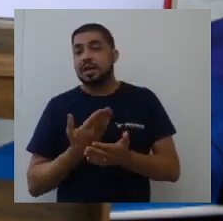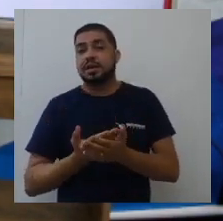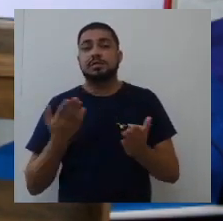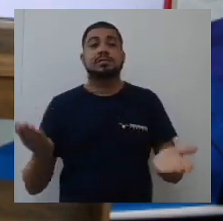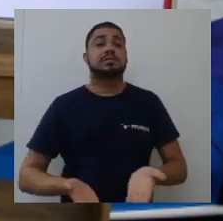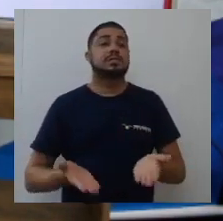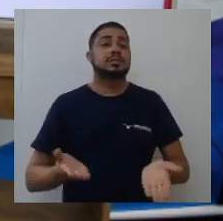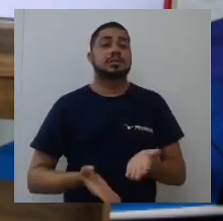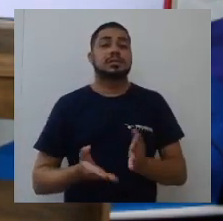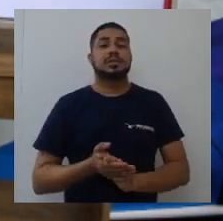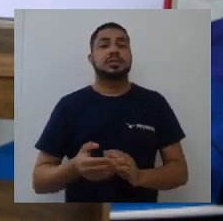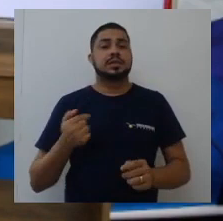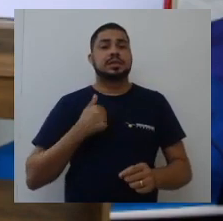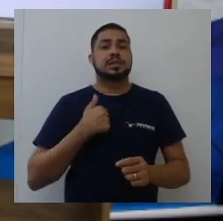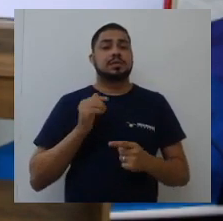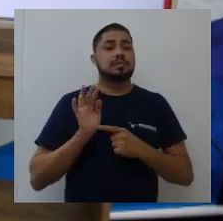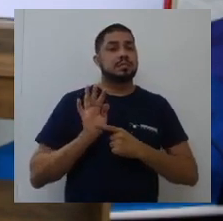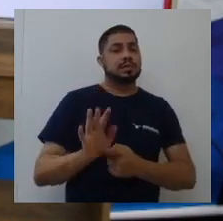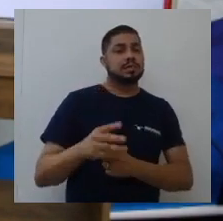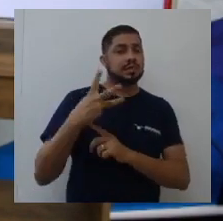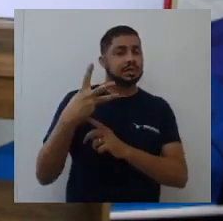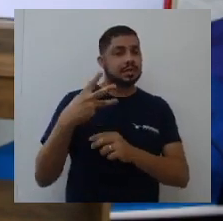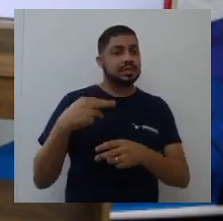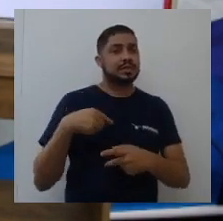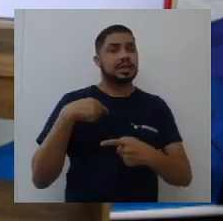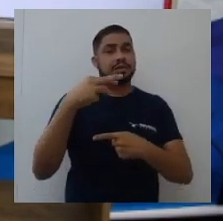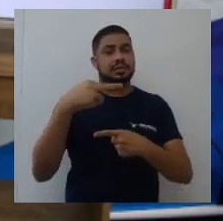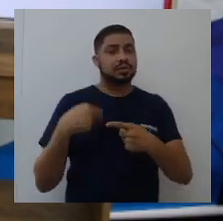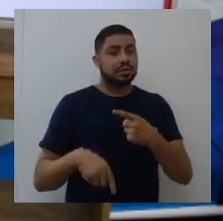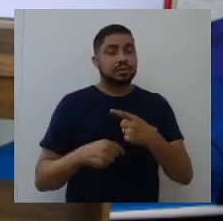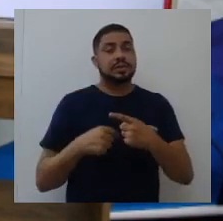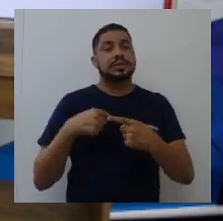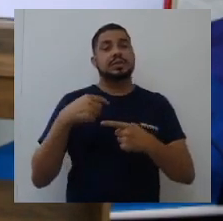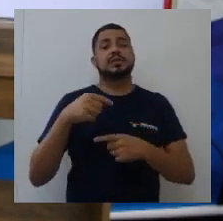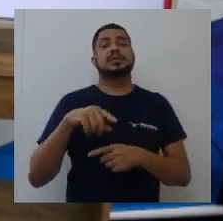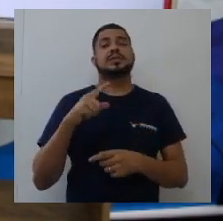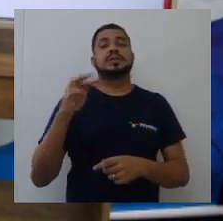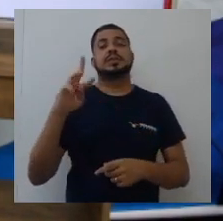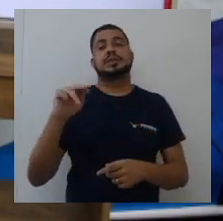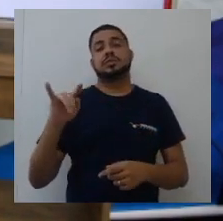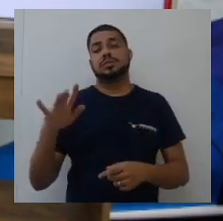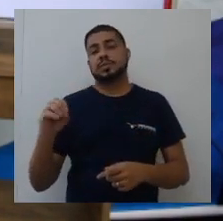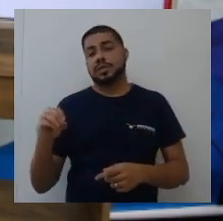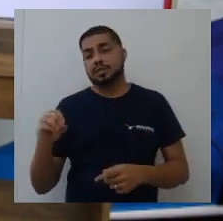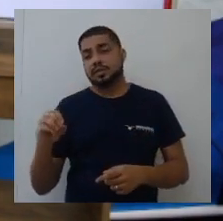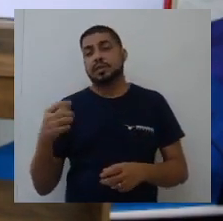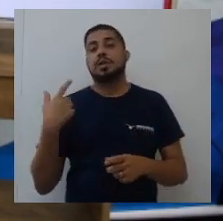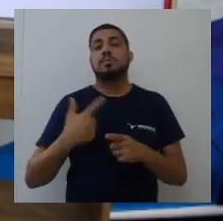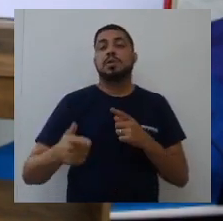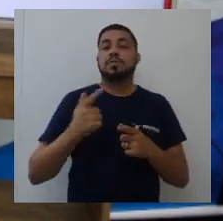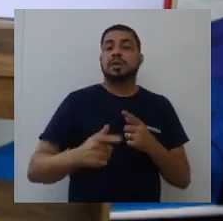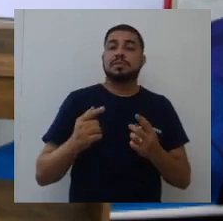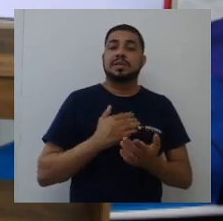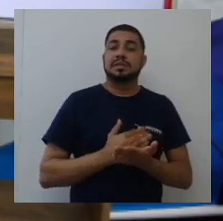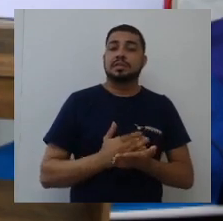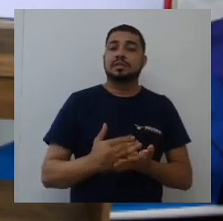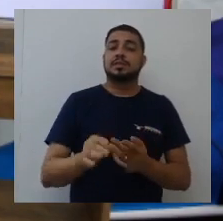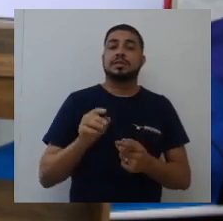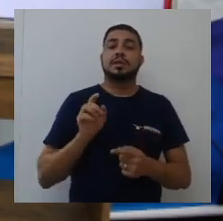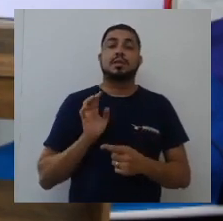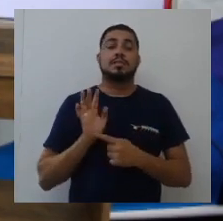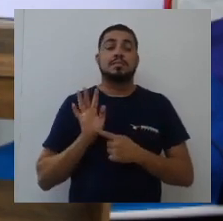hoje eu apresentei as 3 razões trigonométricas. Eu mostrei para você um problema inicial apontando